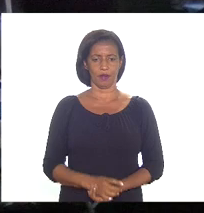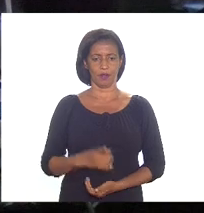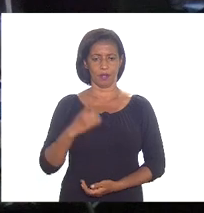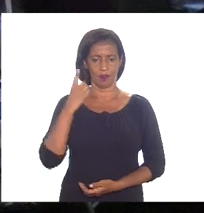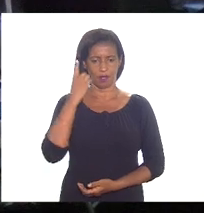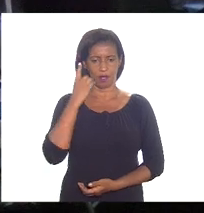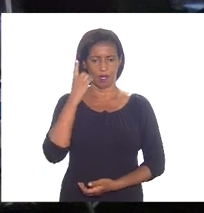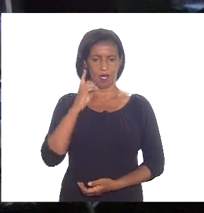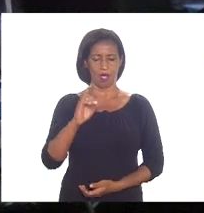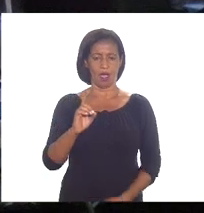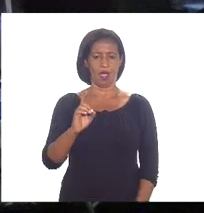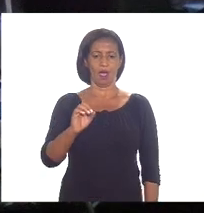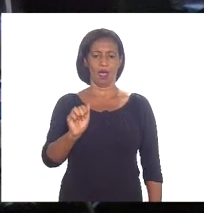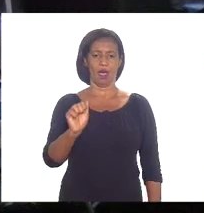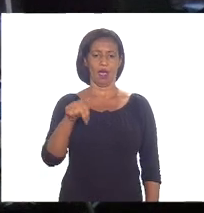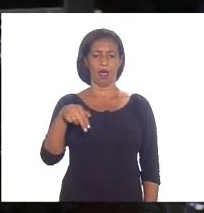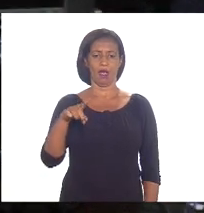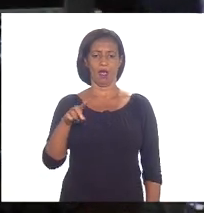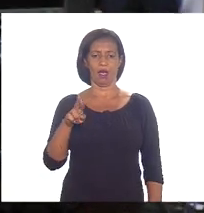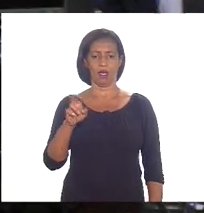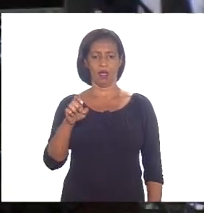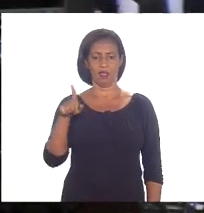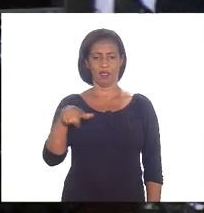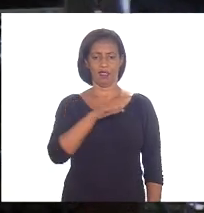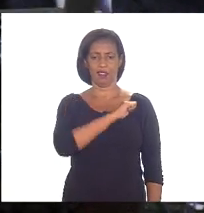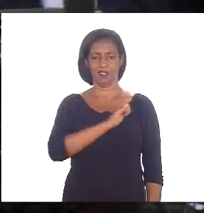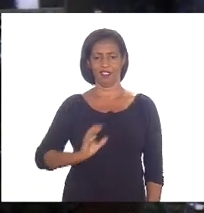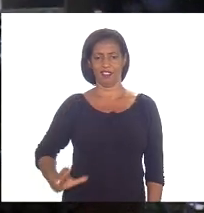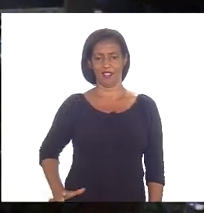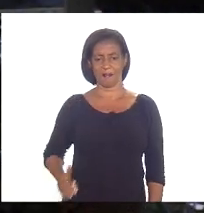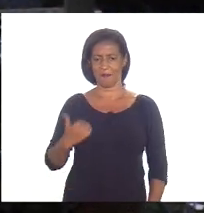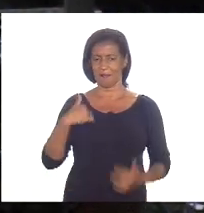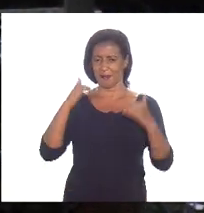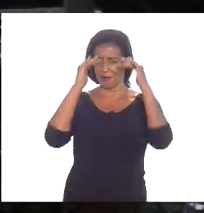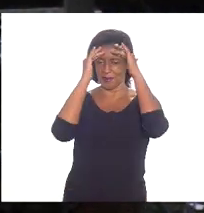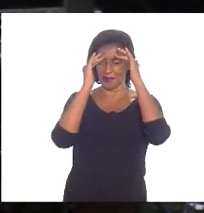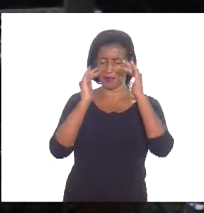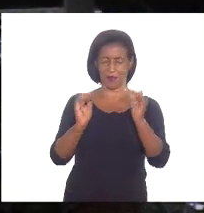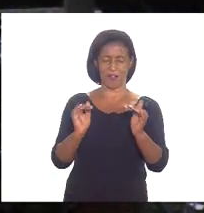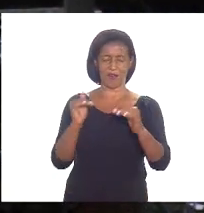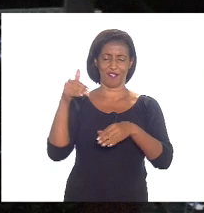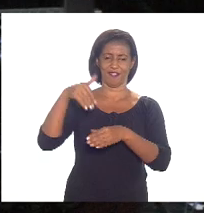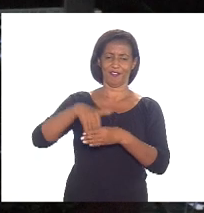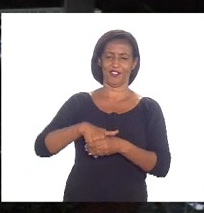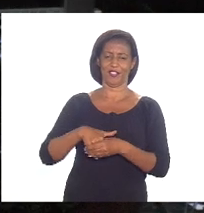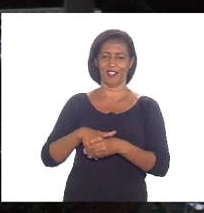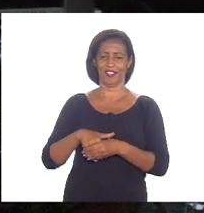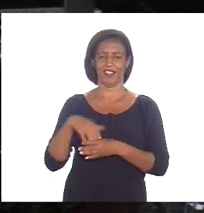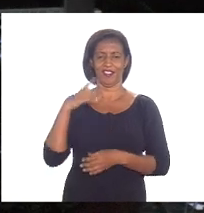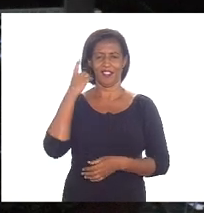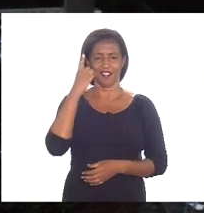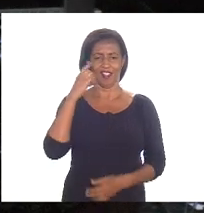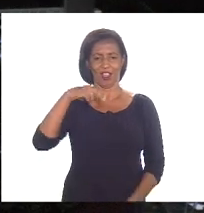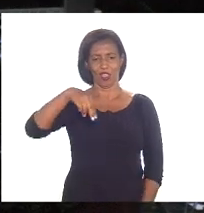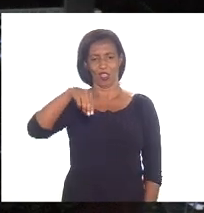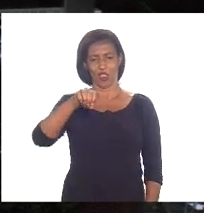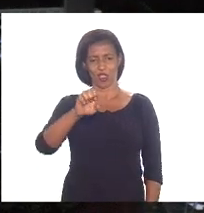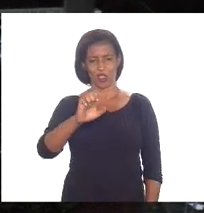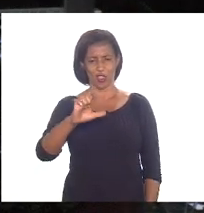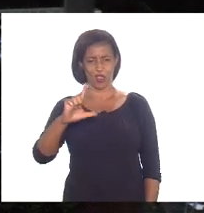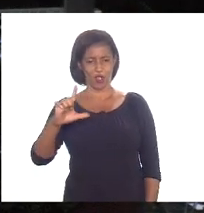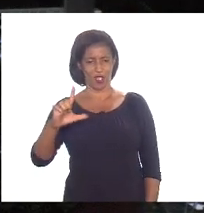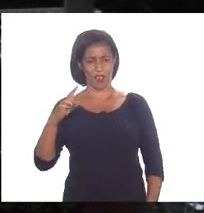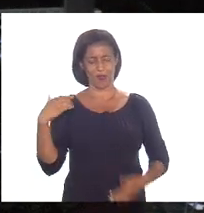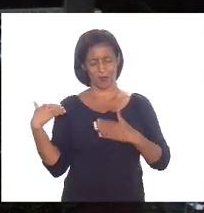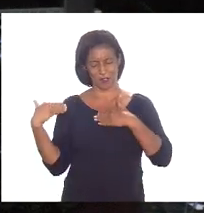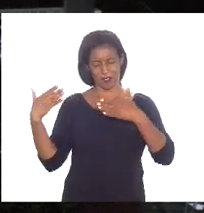Deputado André Siciliano. Para mim é uma honra votar no deputado Noel de Carvalho. Quando eu cheguei